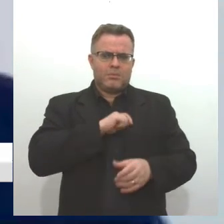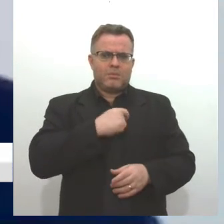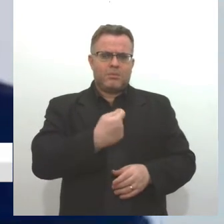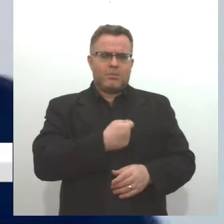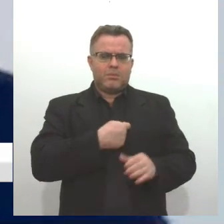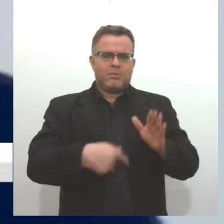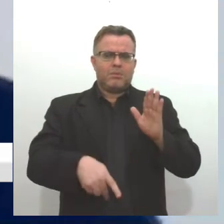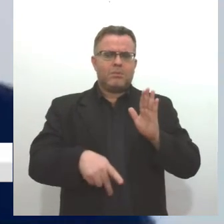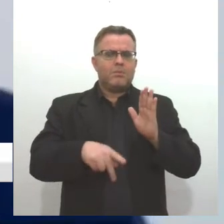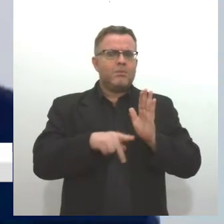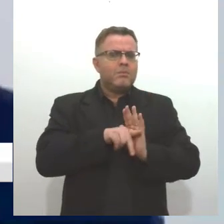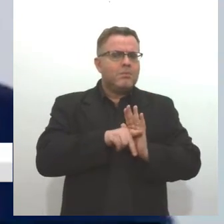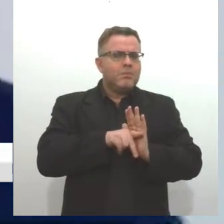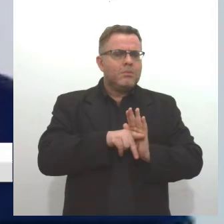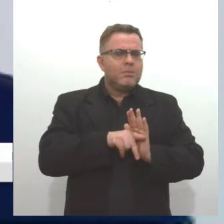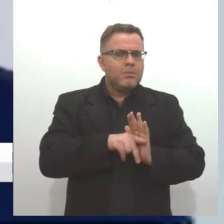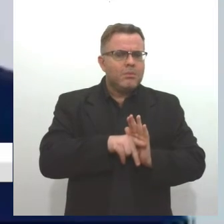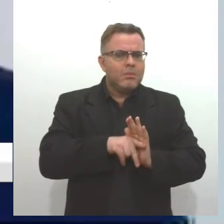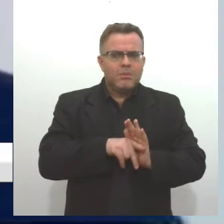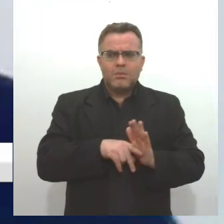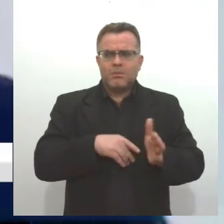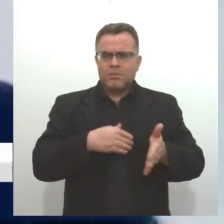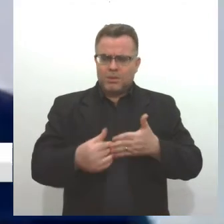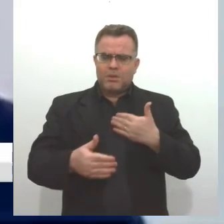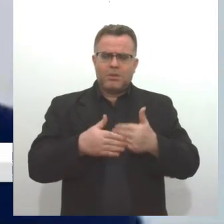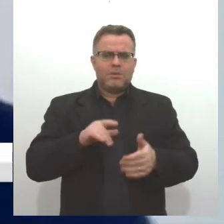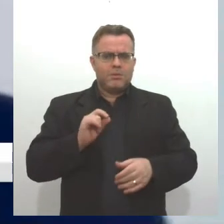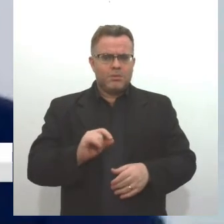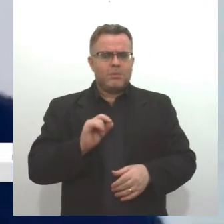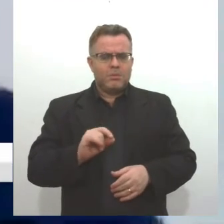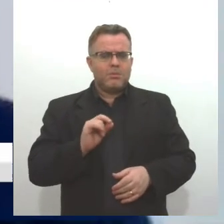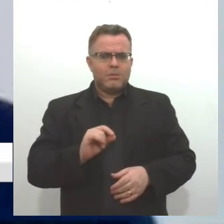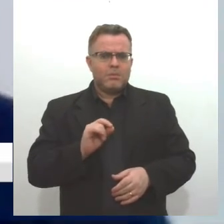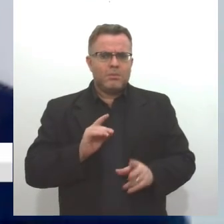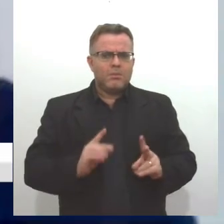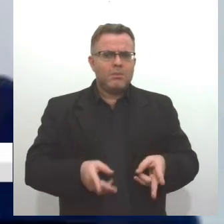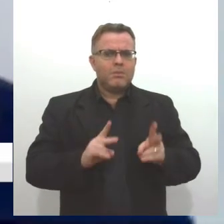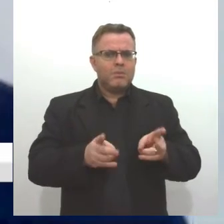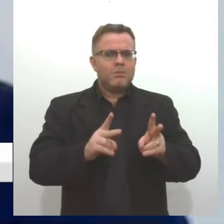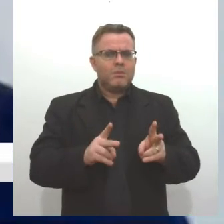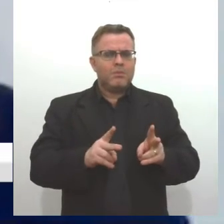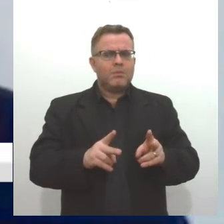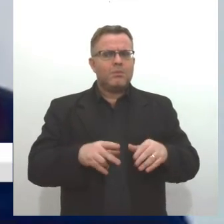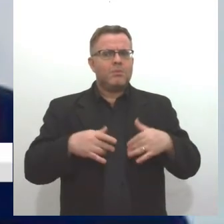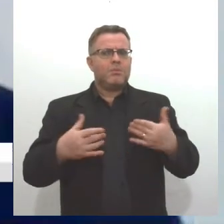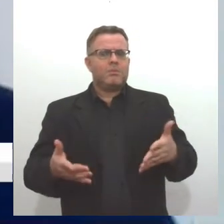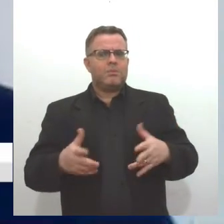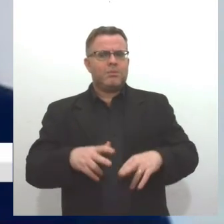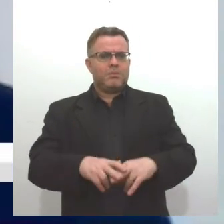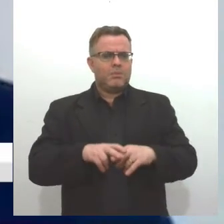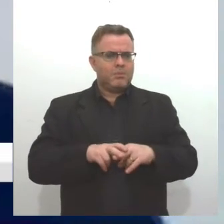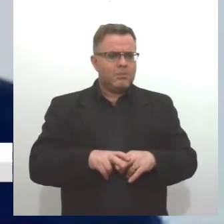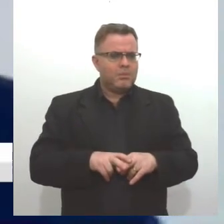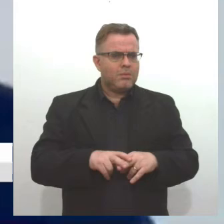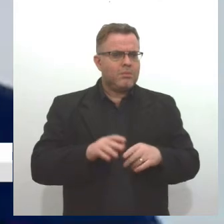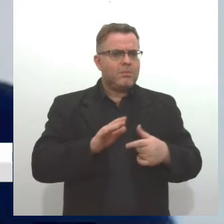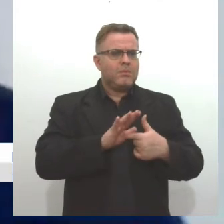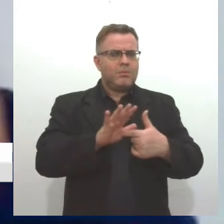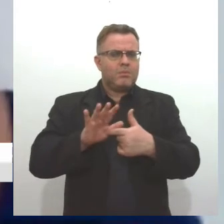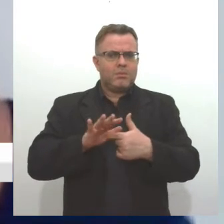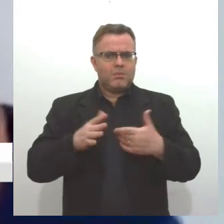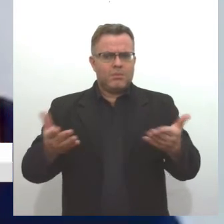específica que acolhe essas denúncias de racismo, porque agora a LGBTfobia